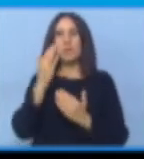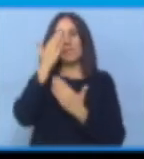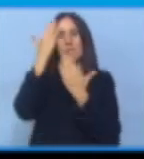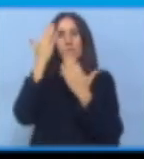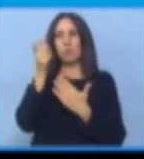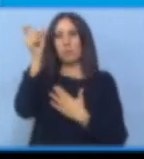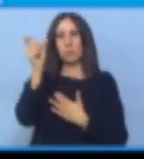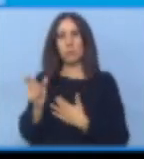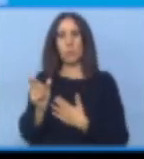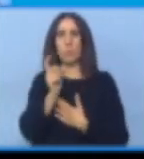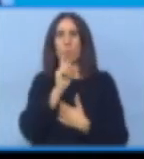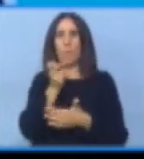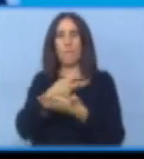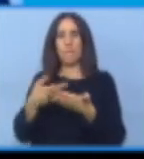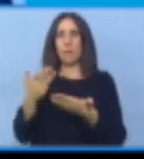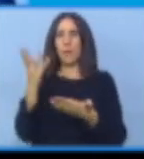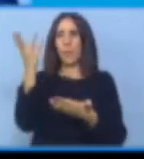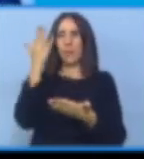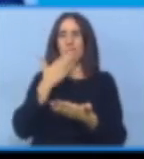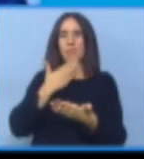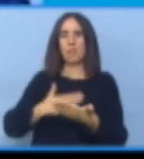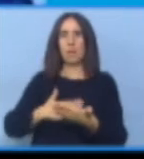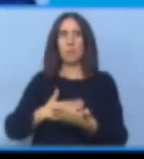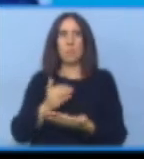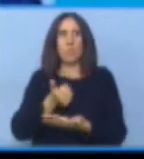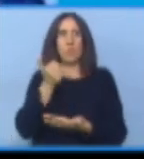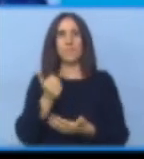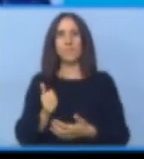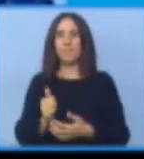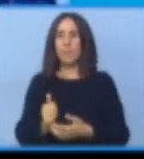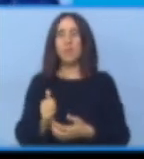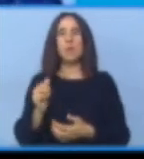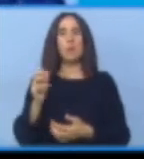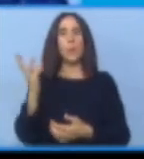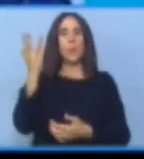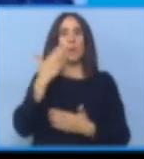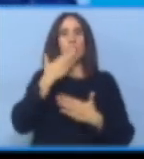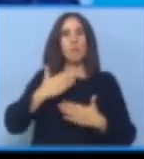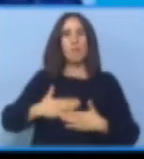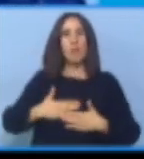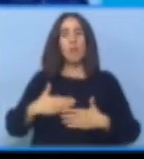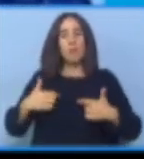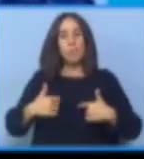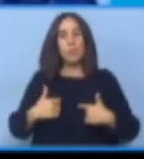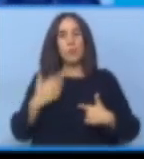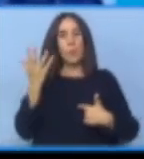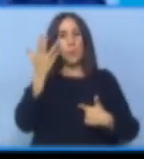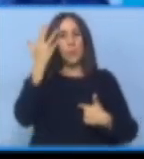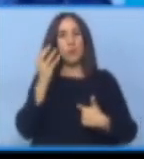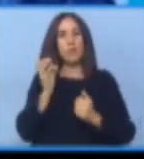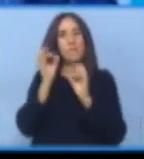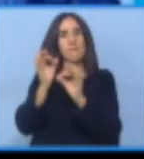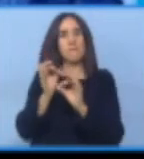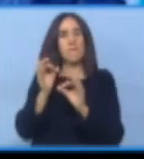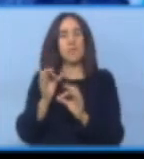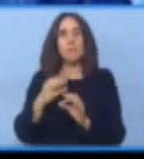da pessoa que me engrandece, ou melhor, não é o tributo que me engrandece, é porque me engrandeceu que o tributo ainda assim há de